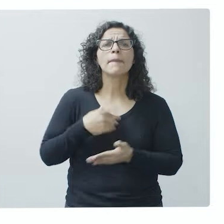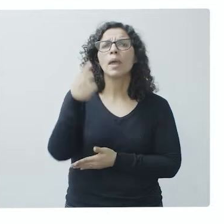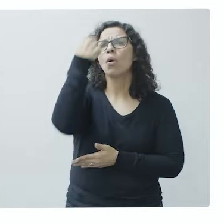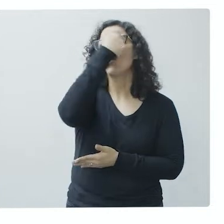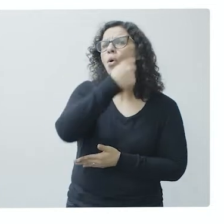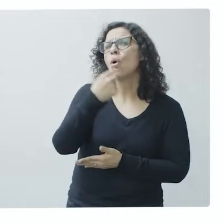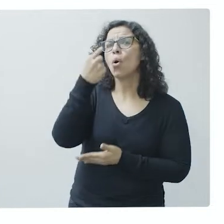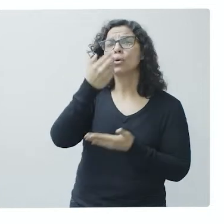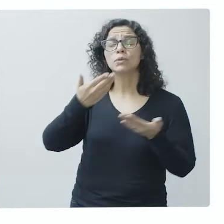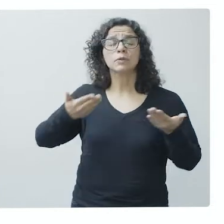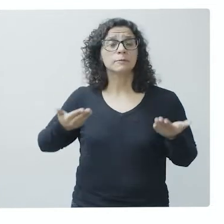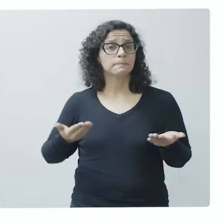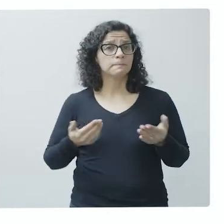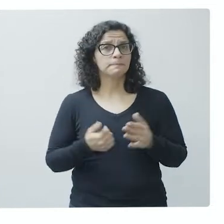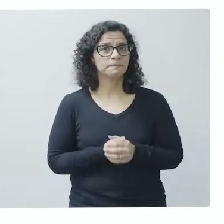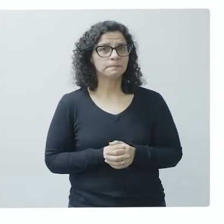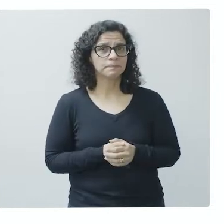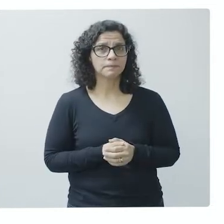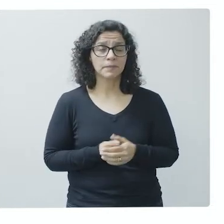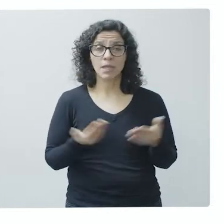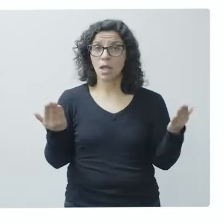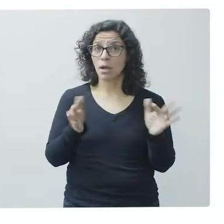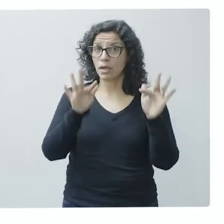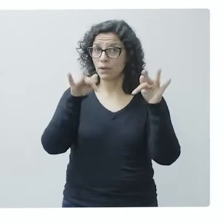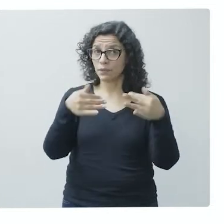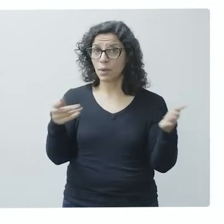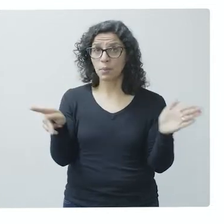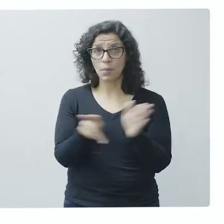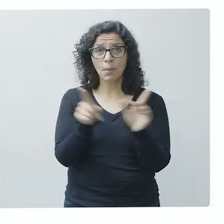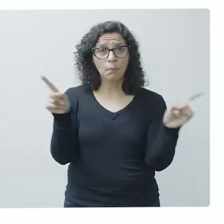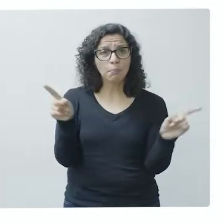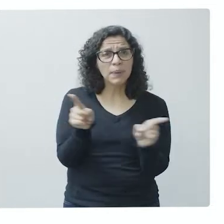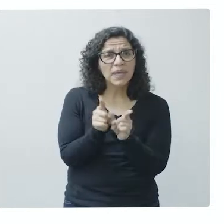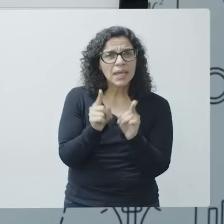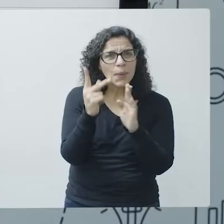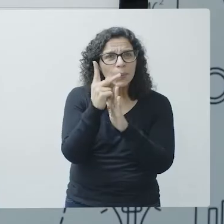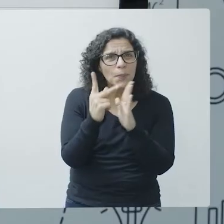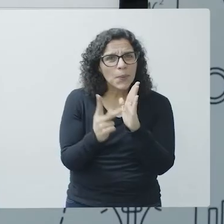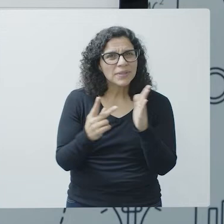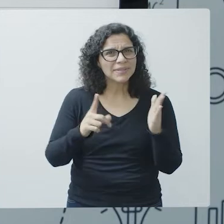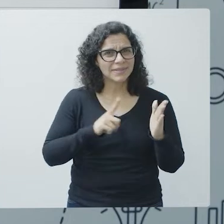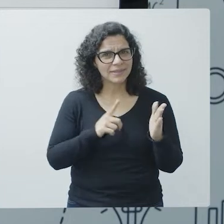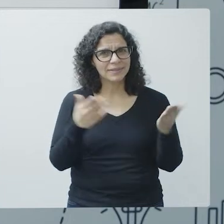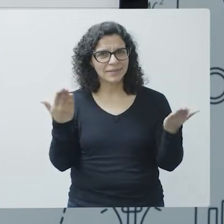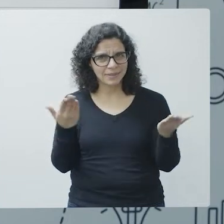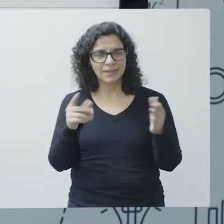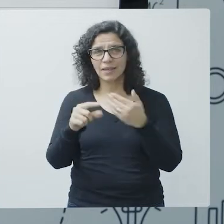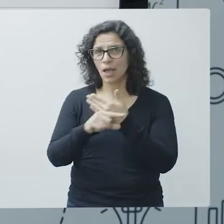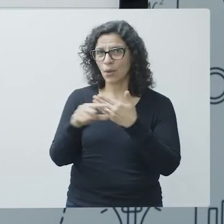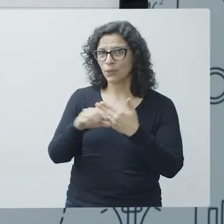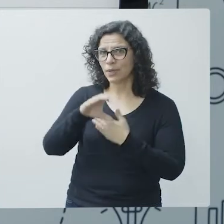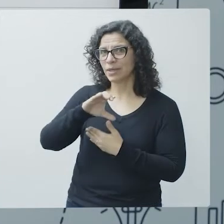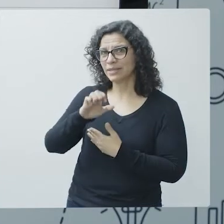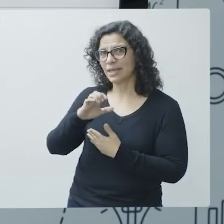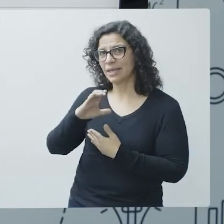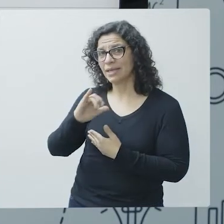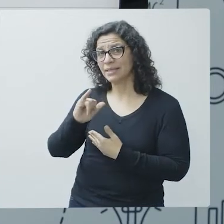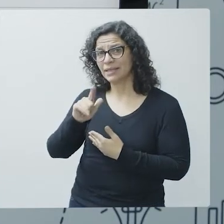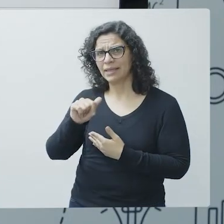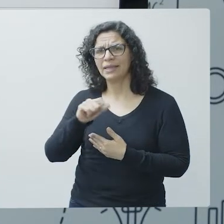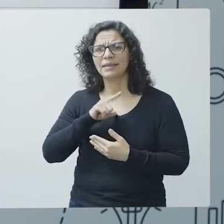face? E assim termina curtinho, né? Esse poema da nossa autora Cecília Meirelles, ele tem